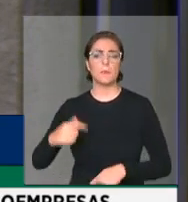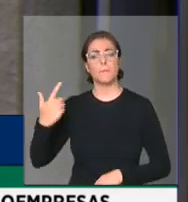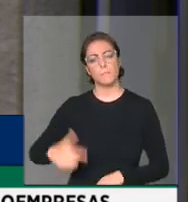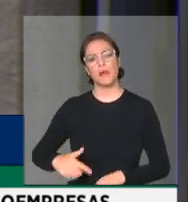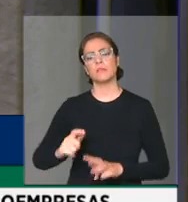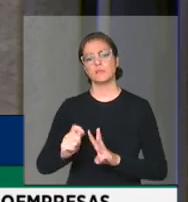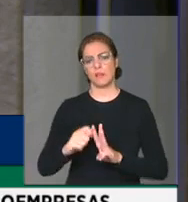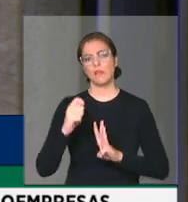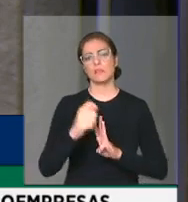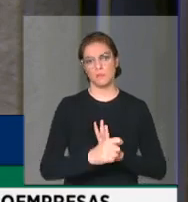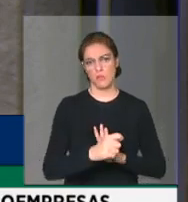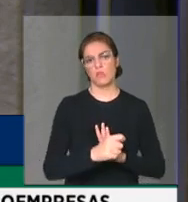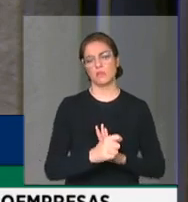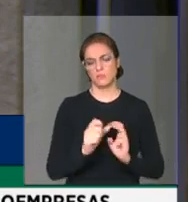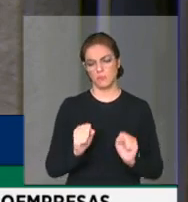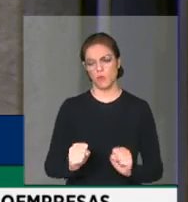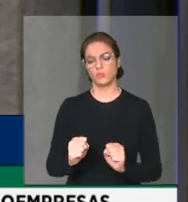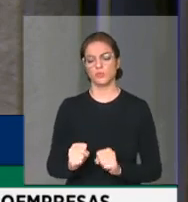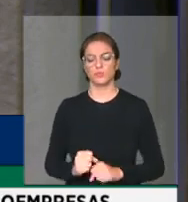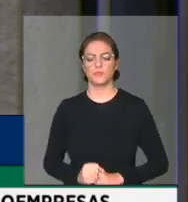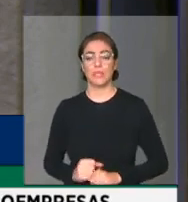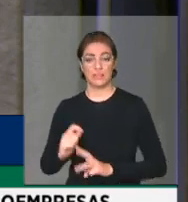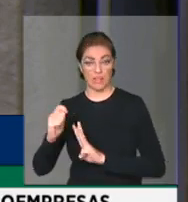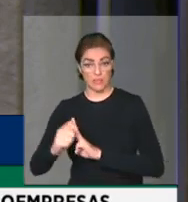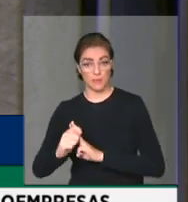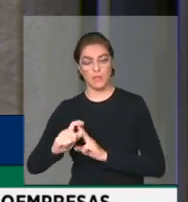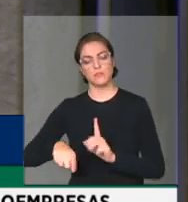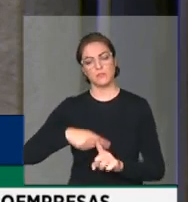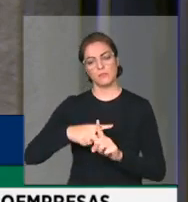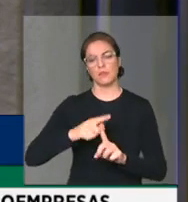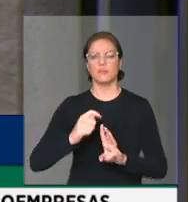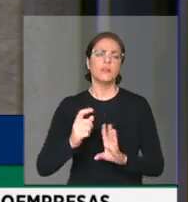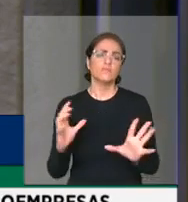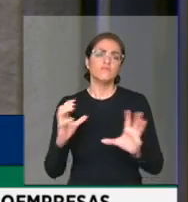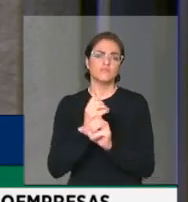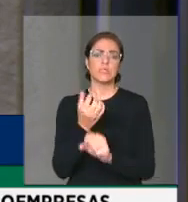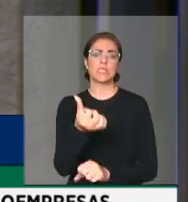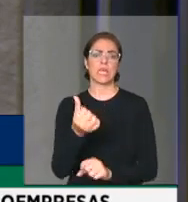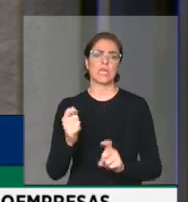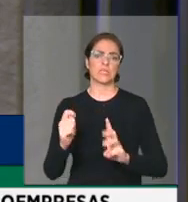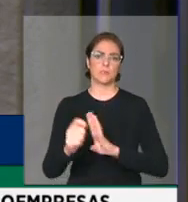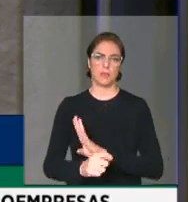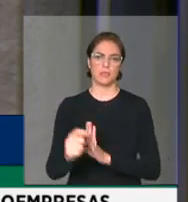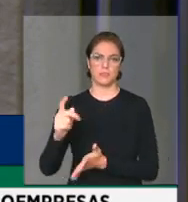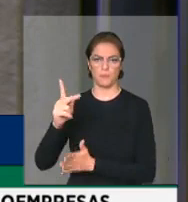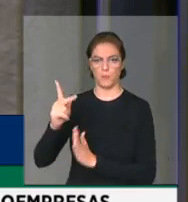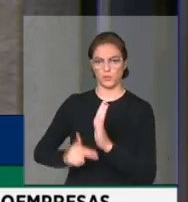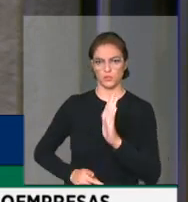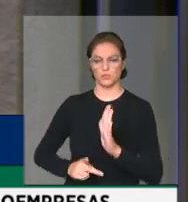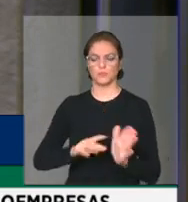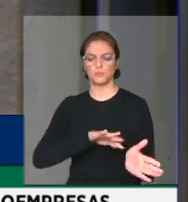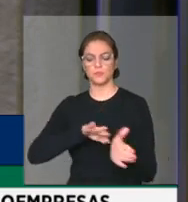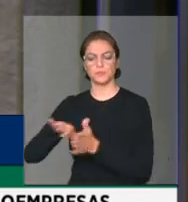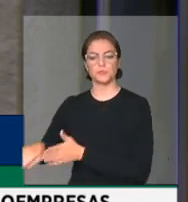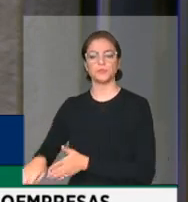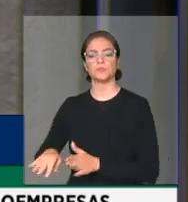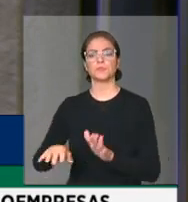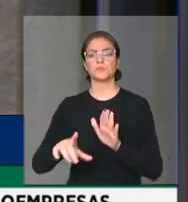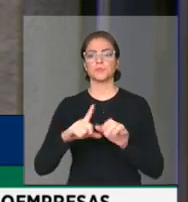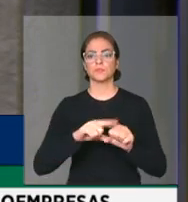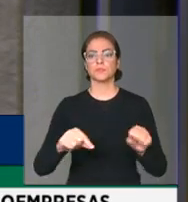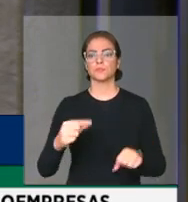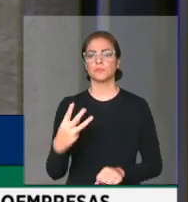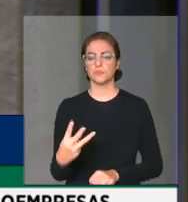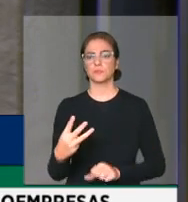meses, prorrogáveis por mais 3. Teremos 6 meses aí de vigência desse programa. Artigo 3º, incisos